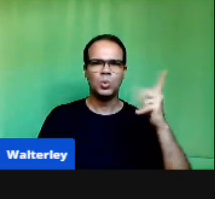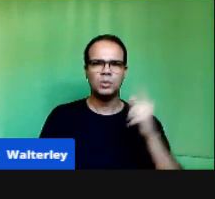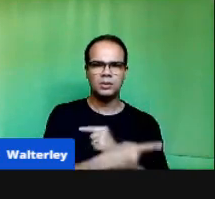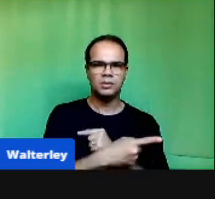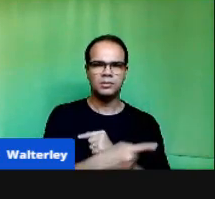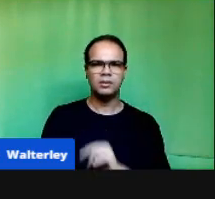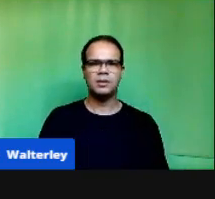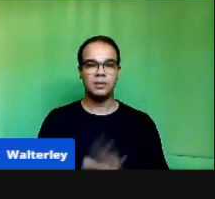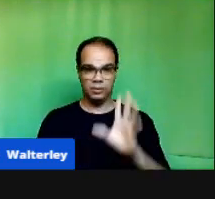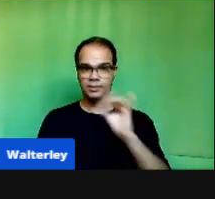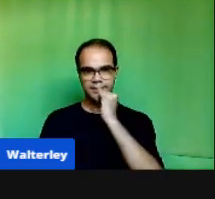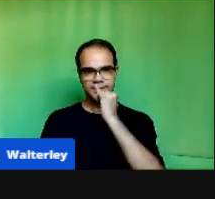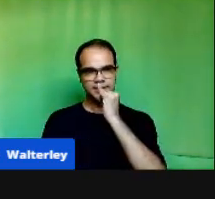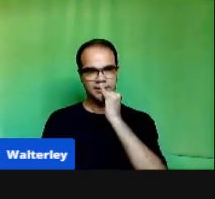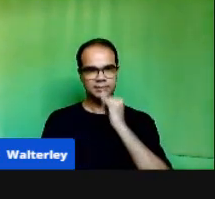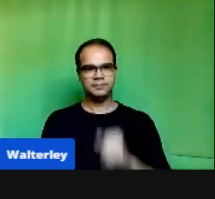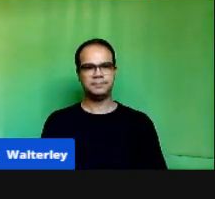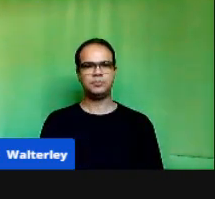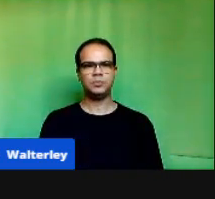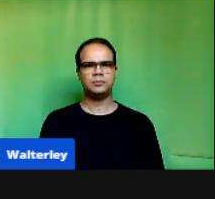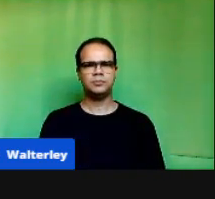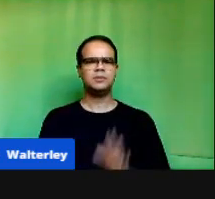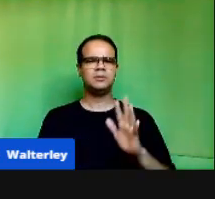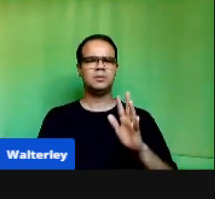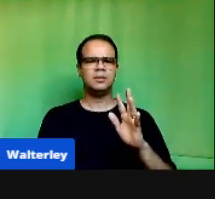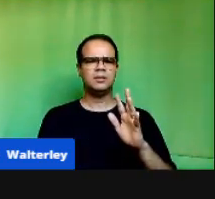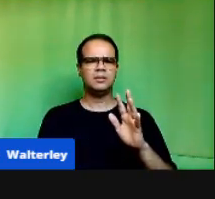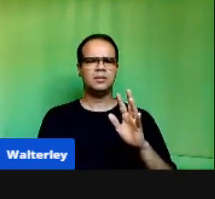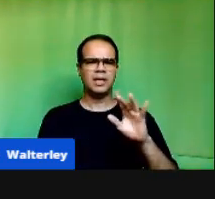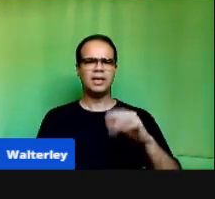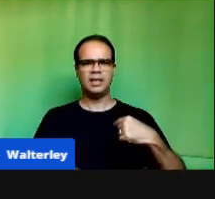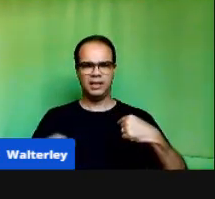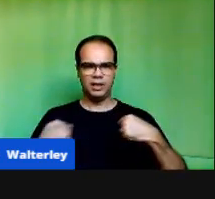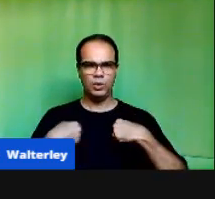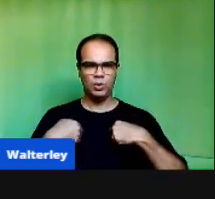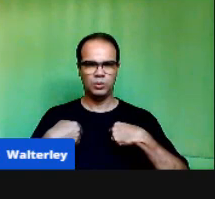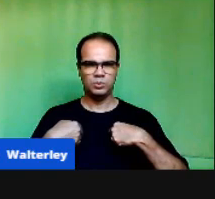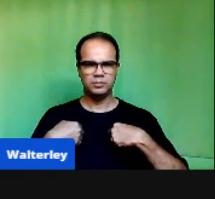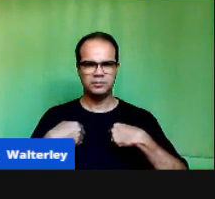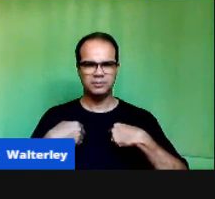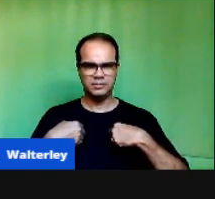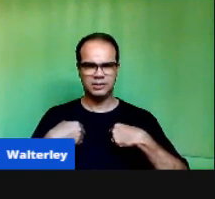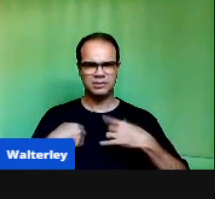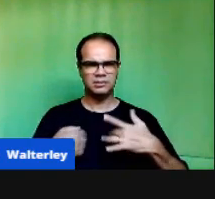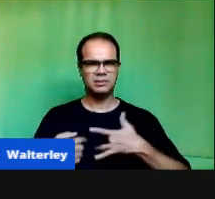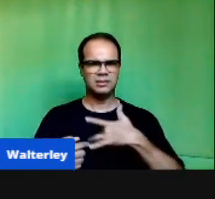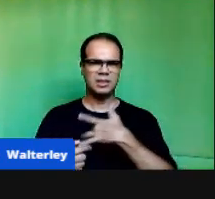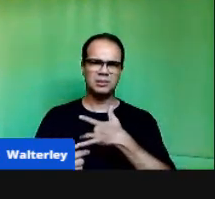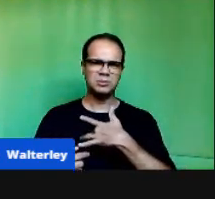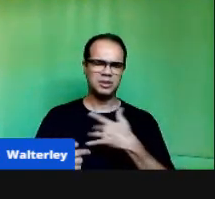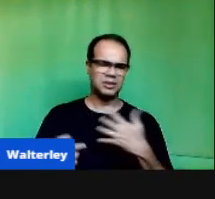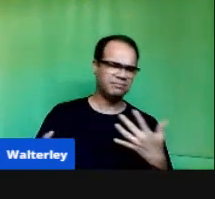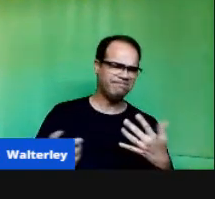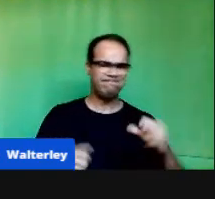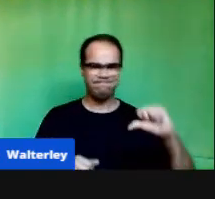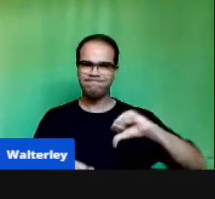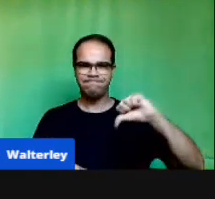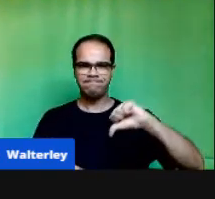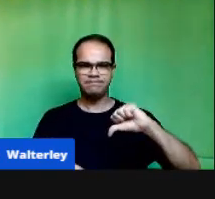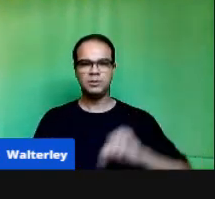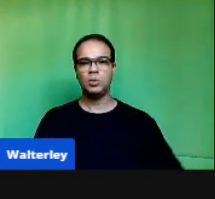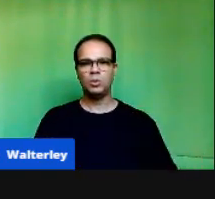Alguns exemplos. Você pode colocar o que a falta de saúde está me incomodando. Eu estou com falta de tempo. Essa falta de tempo